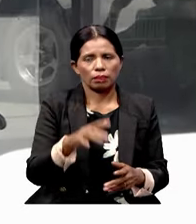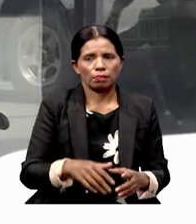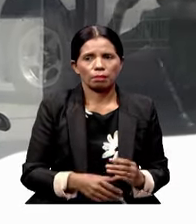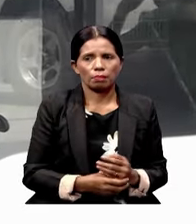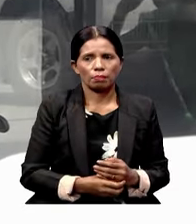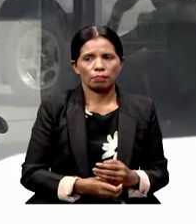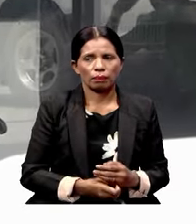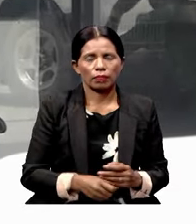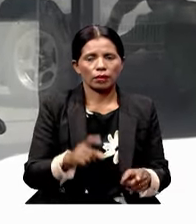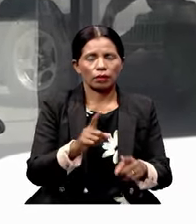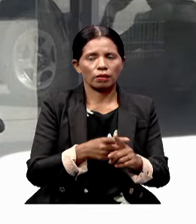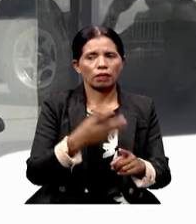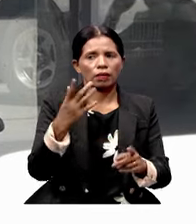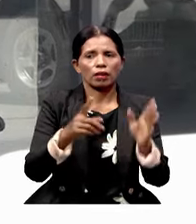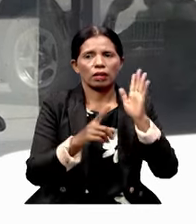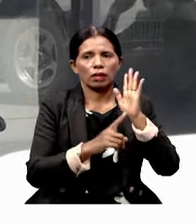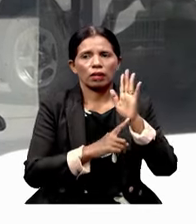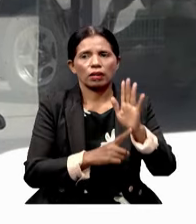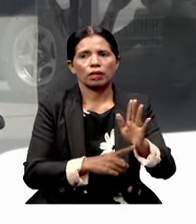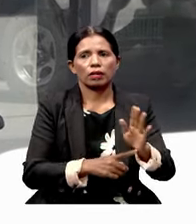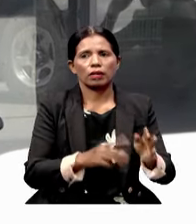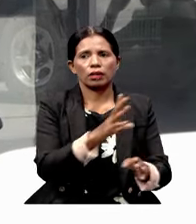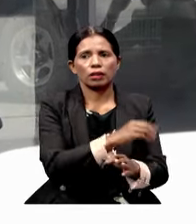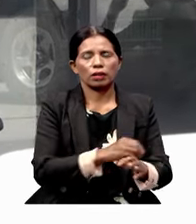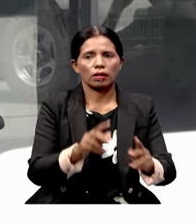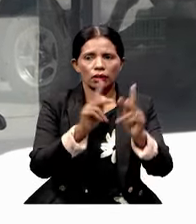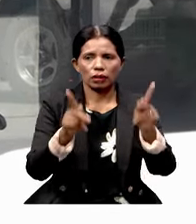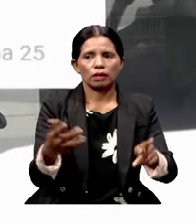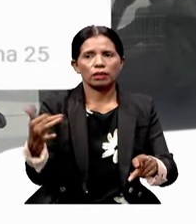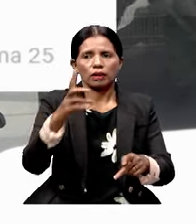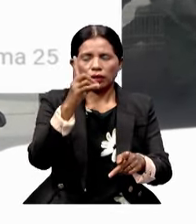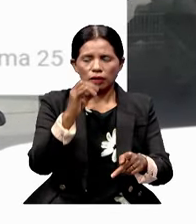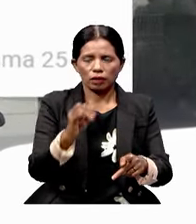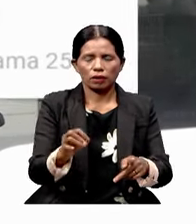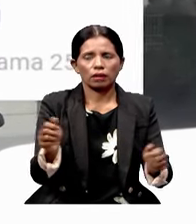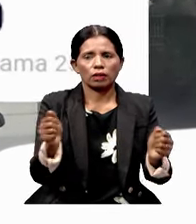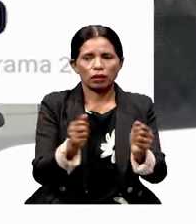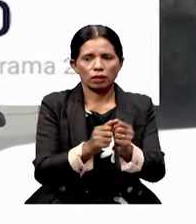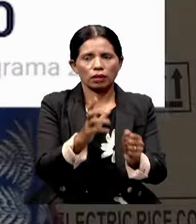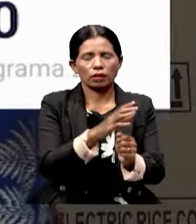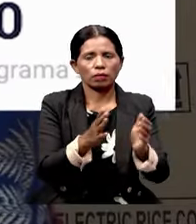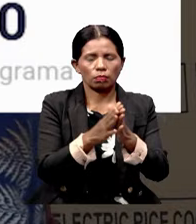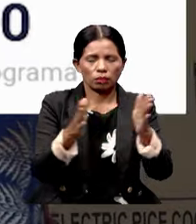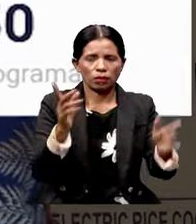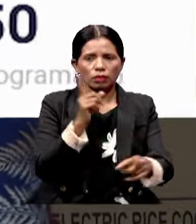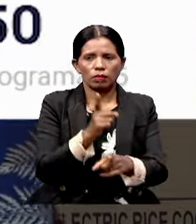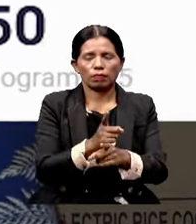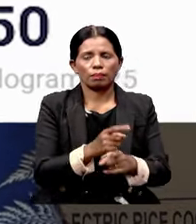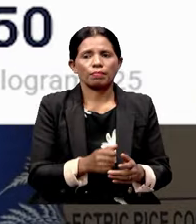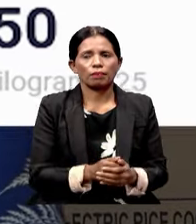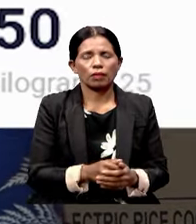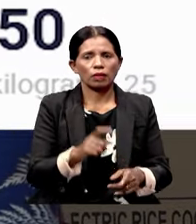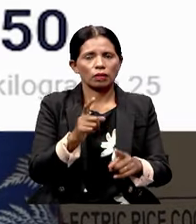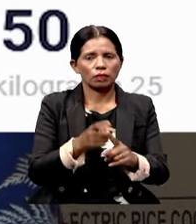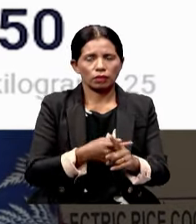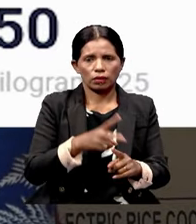Ia trimestre da rua hatu dukatak folin sasang ia loza sira ia dili variasang ho margin nebe bot tebes. Ia trimestre da